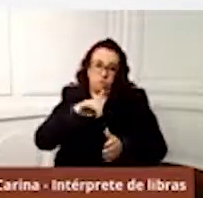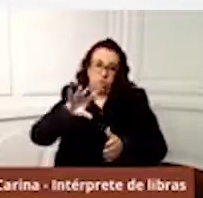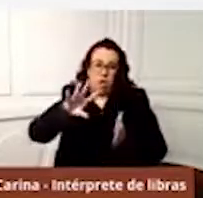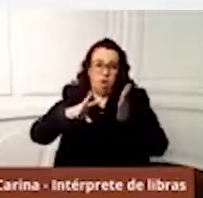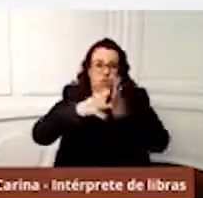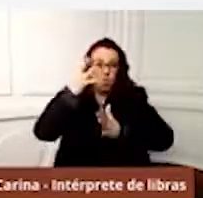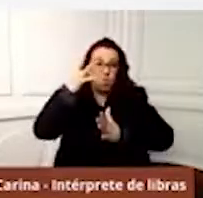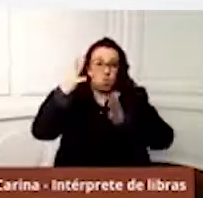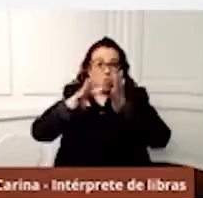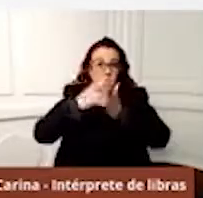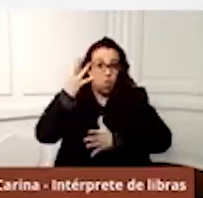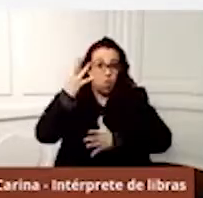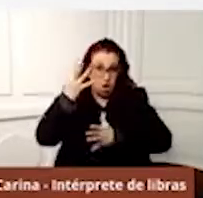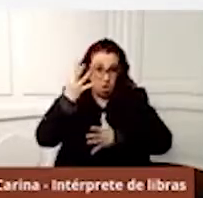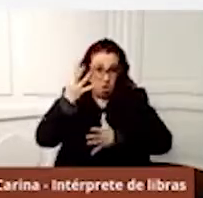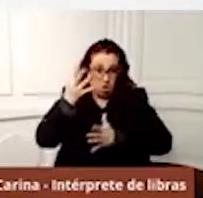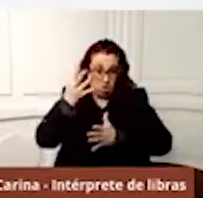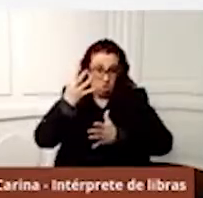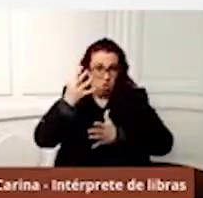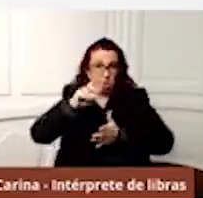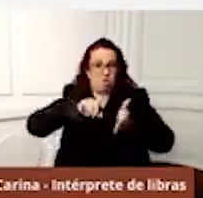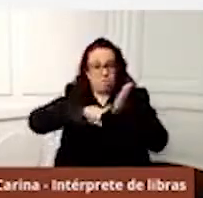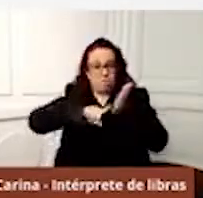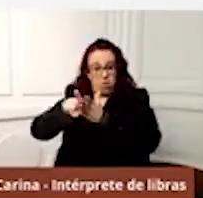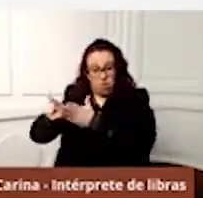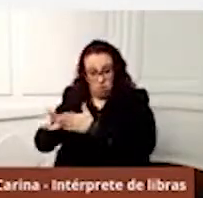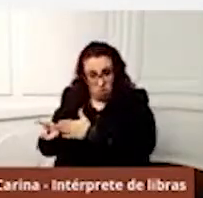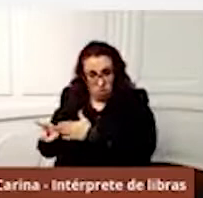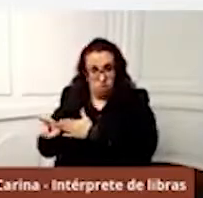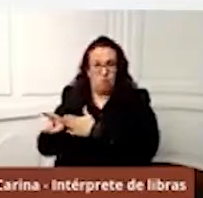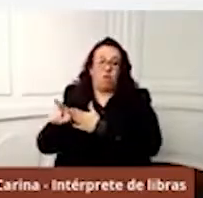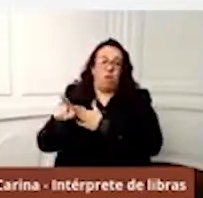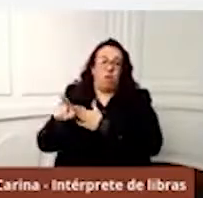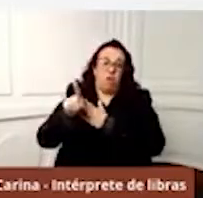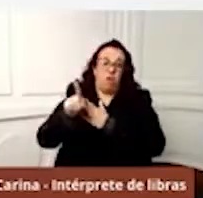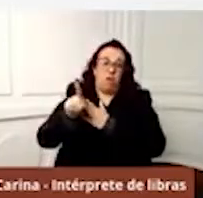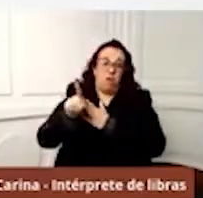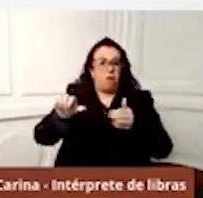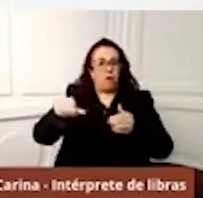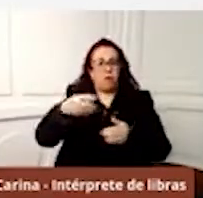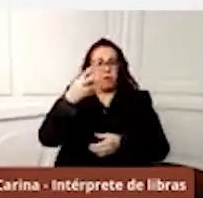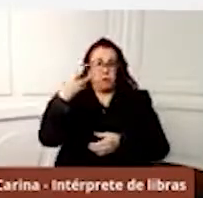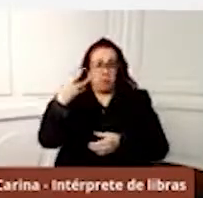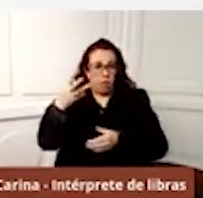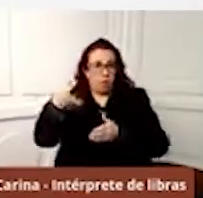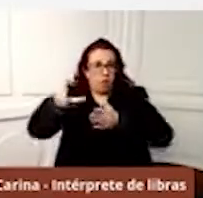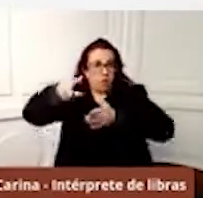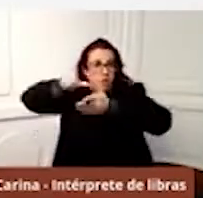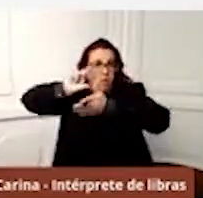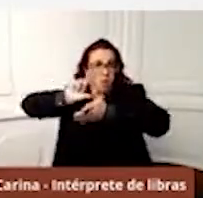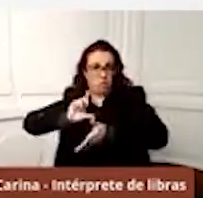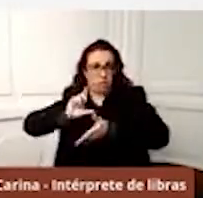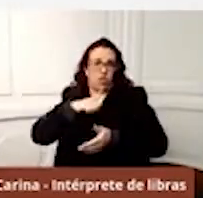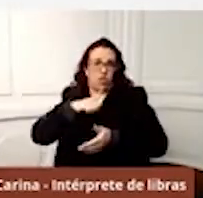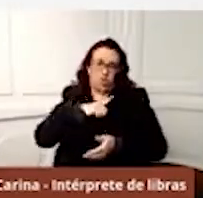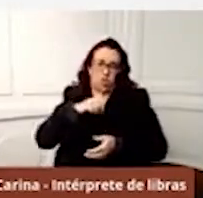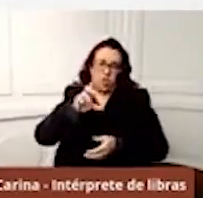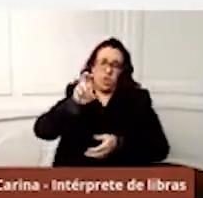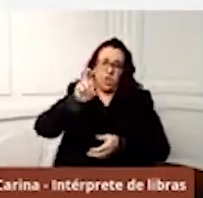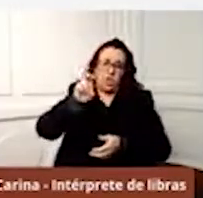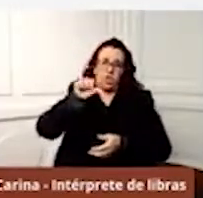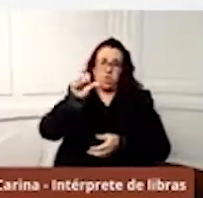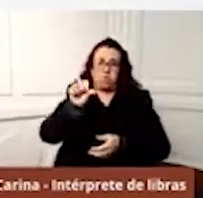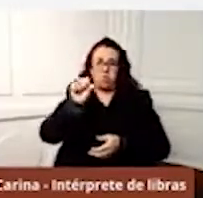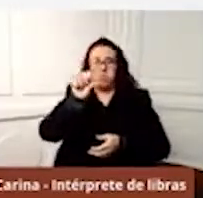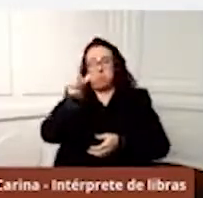gente já tinha feito 3 rodadas, né? Na primeira, a gente tinha uma projeção de 5.600 casos no Rio Grande do Sul. Na